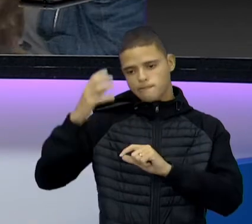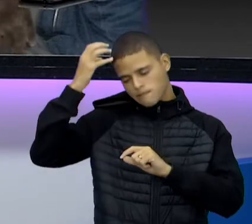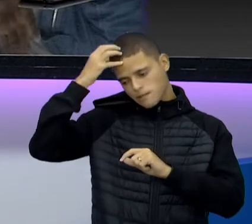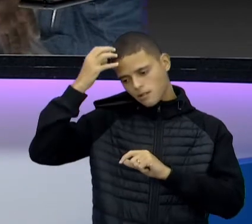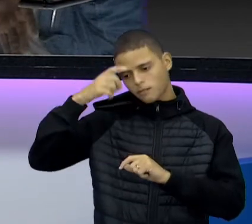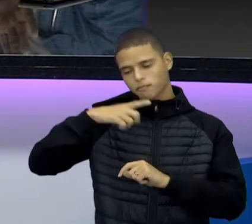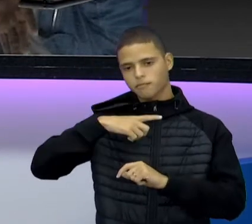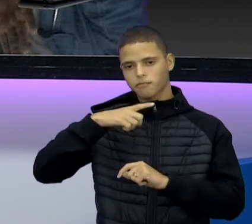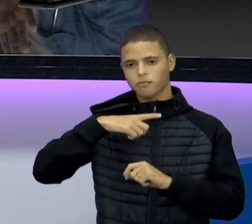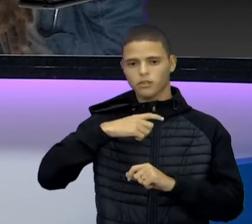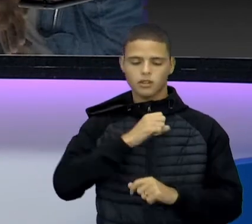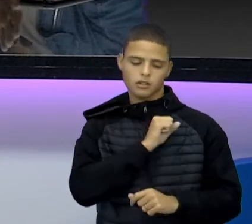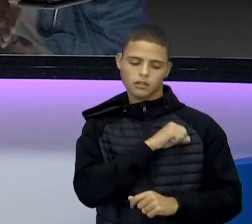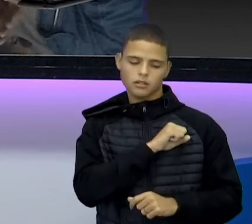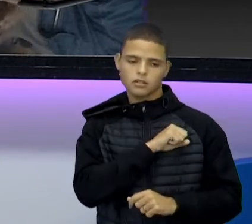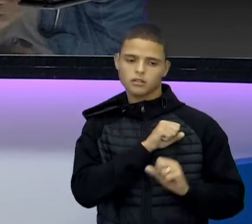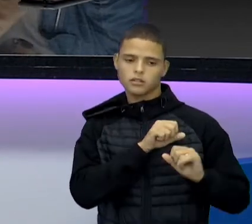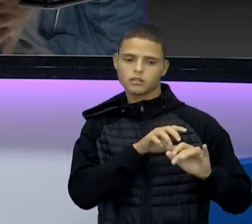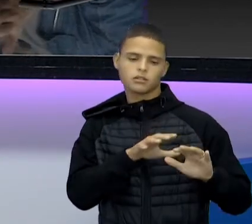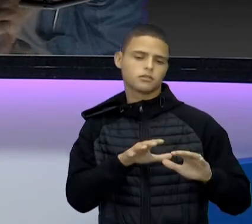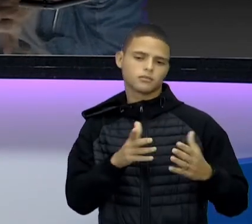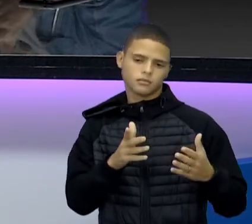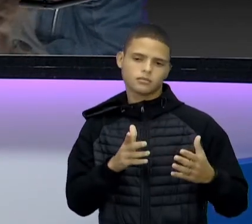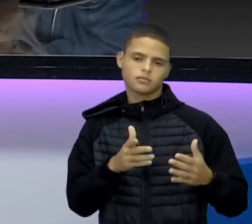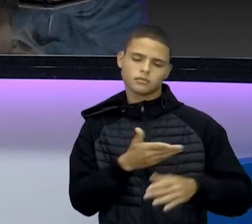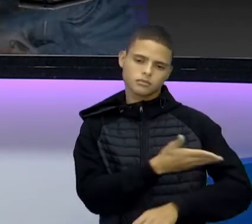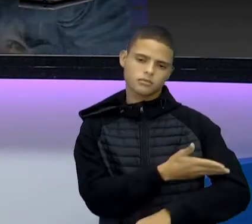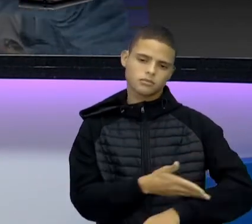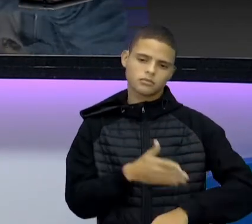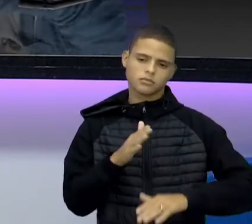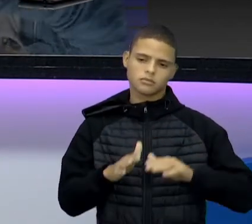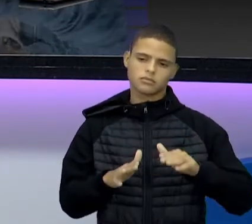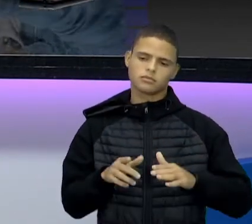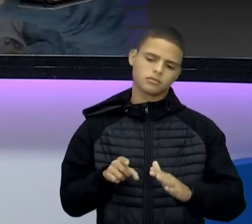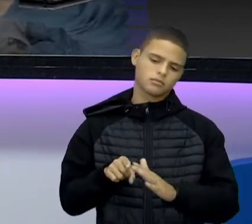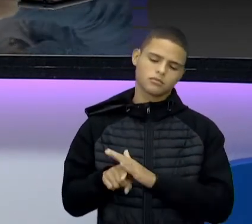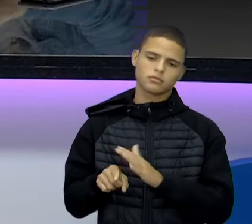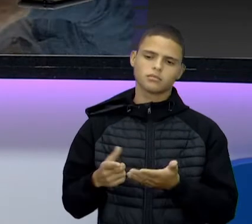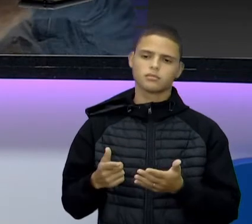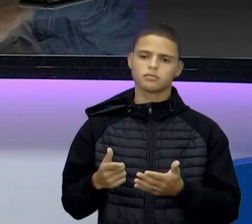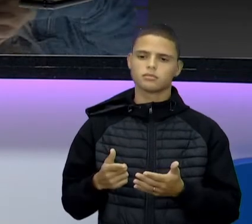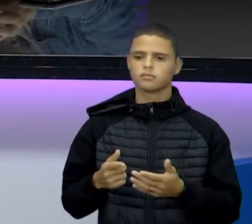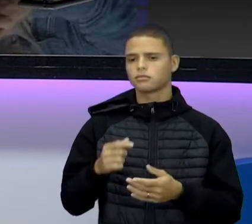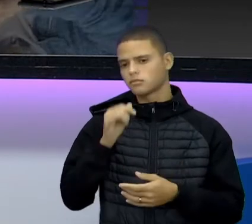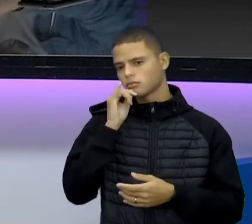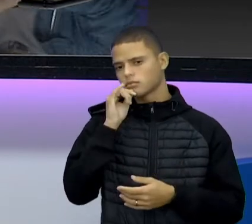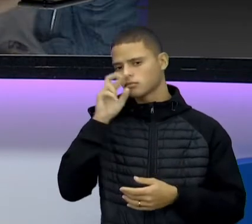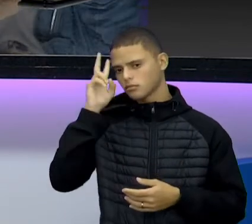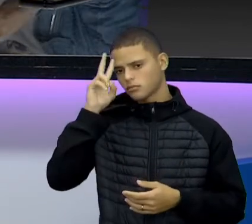tenho em fazer mal aos outros. É muito comum se questionar a história de Zumbi dos Palmares,